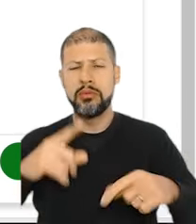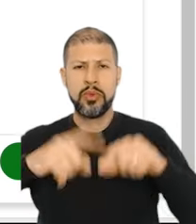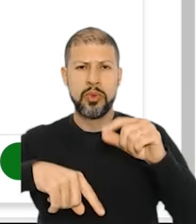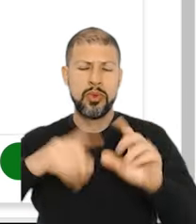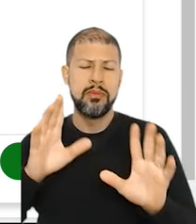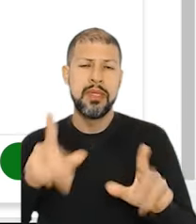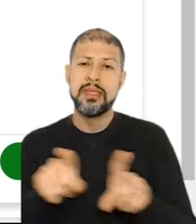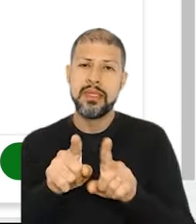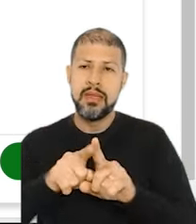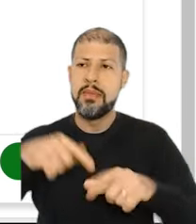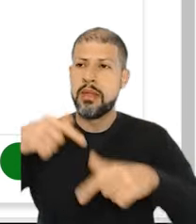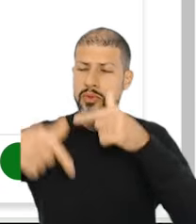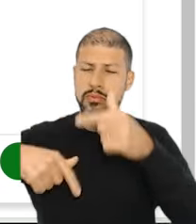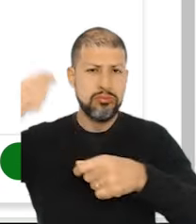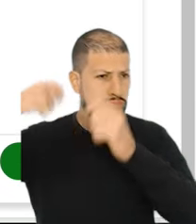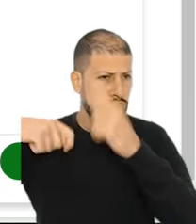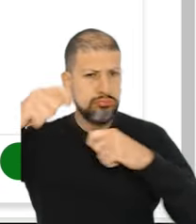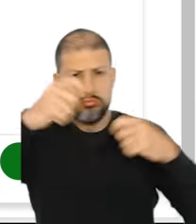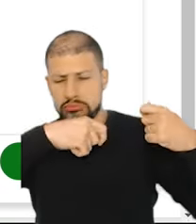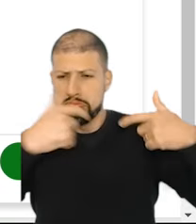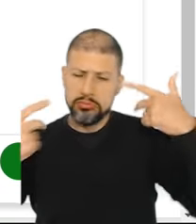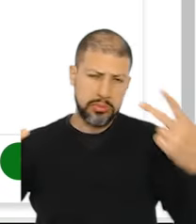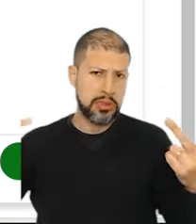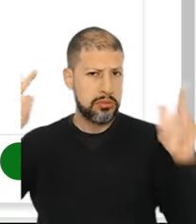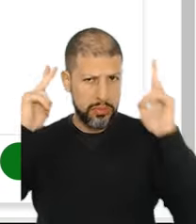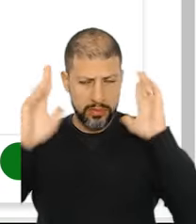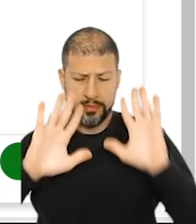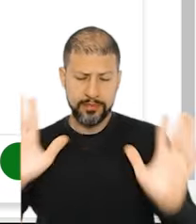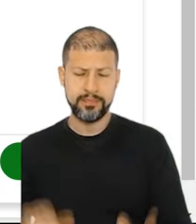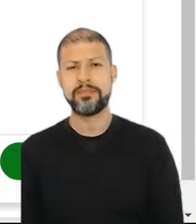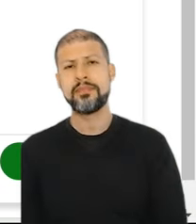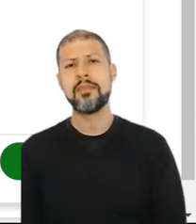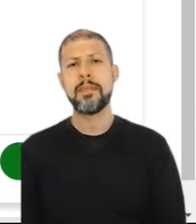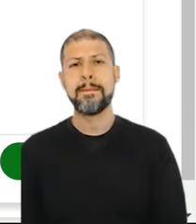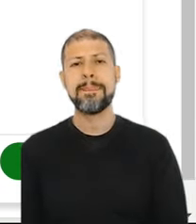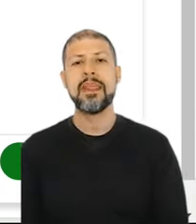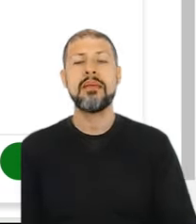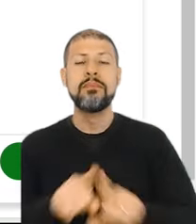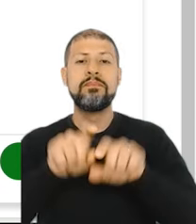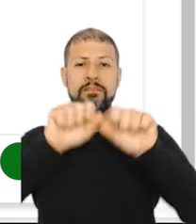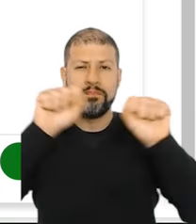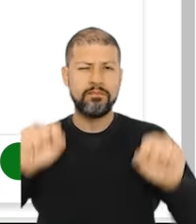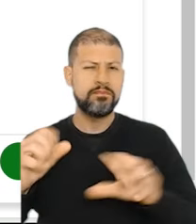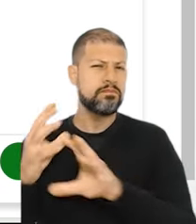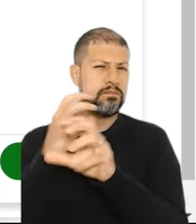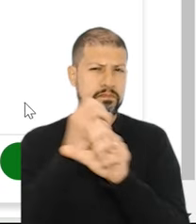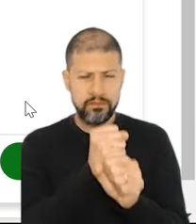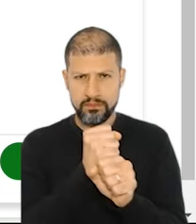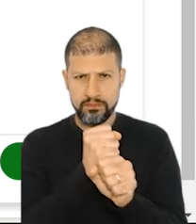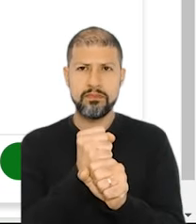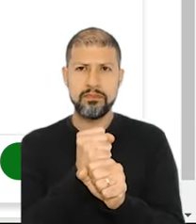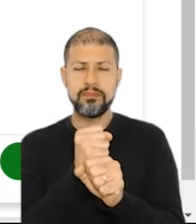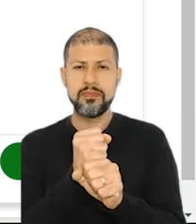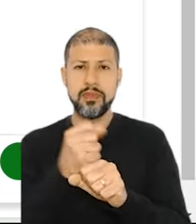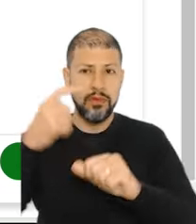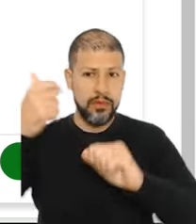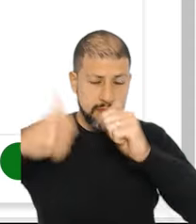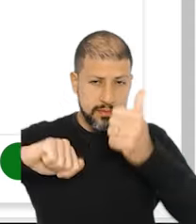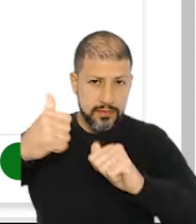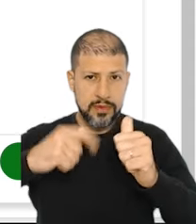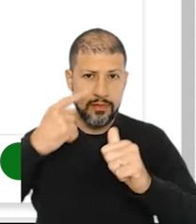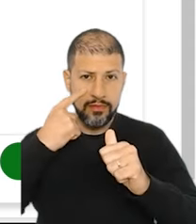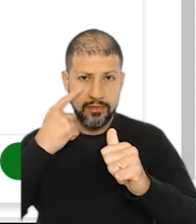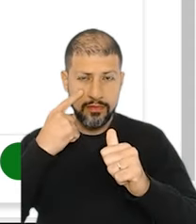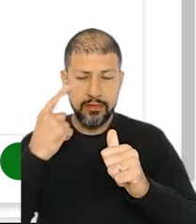vende produtos da beleza mas ao mesmo tempo faz o serviço lá como cabeleireira por exemplo e o sistema calcula Então eu só vou